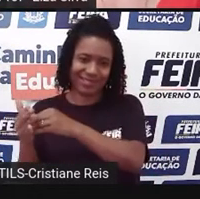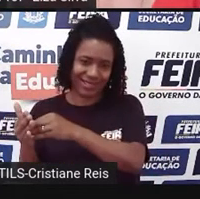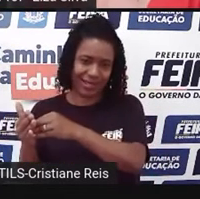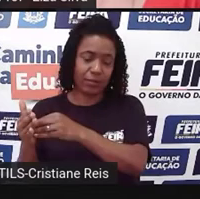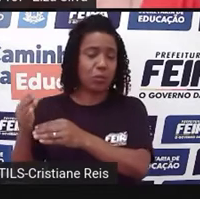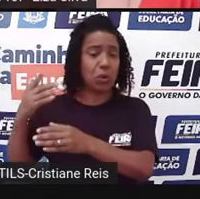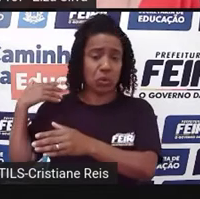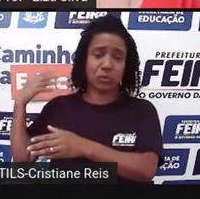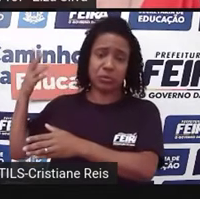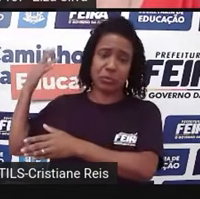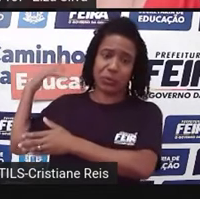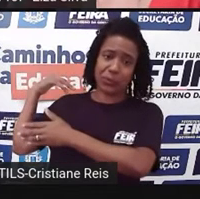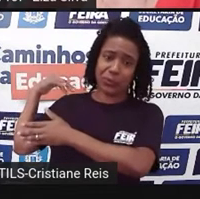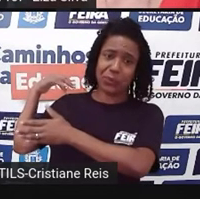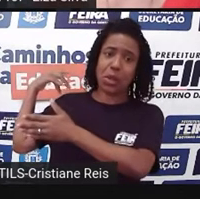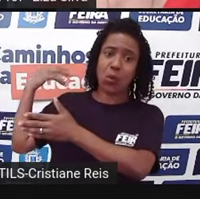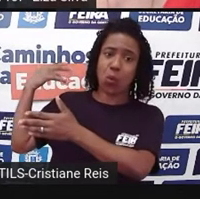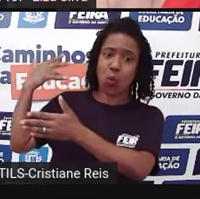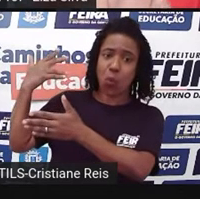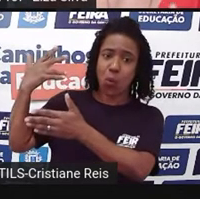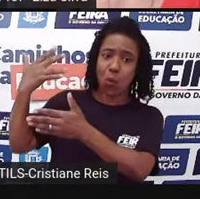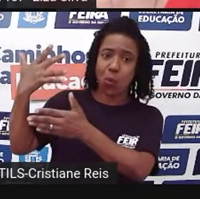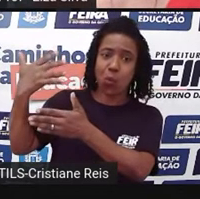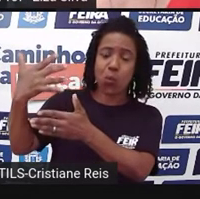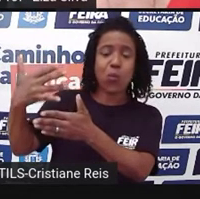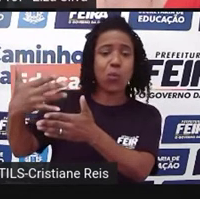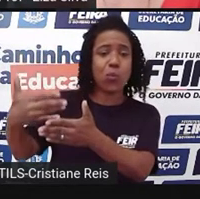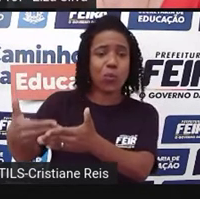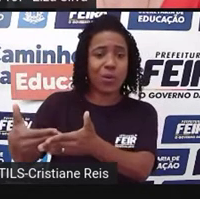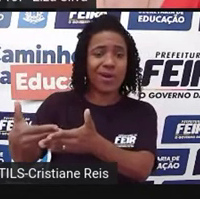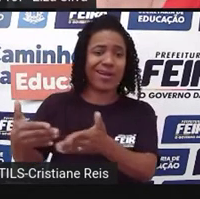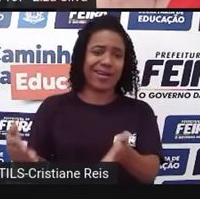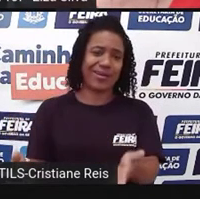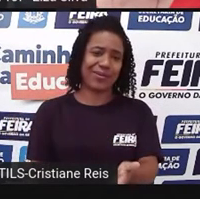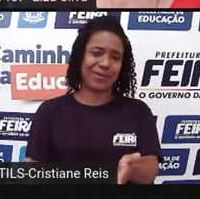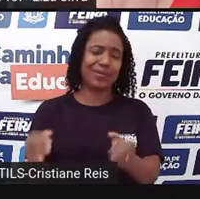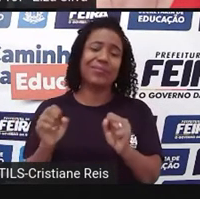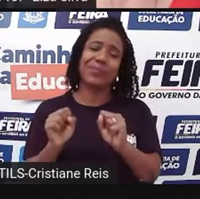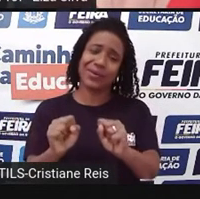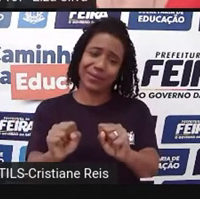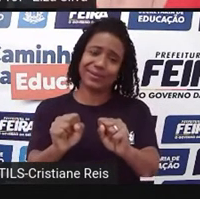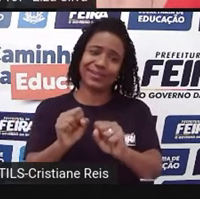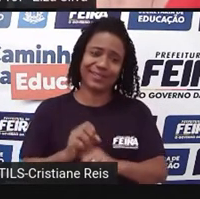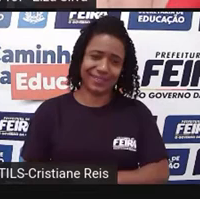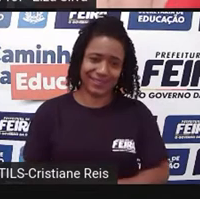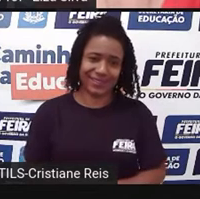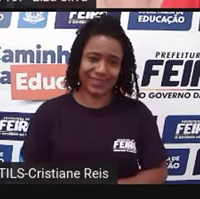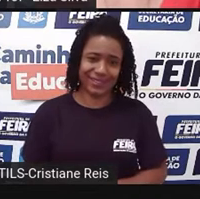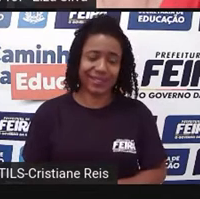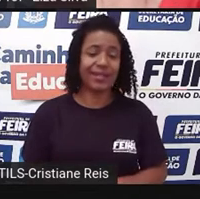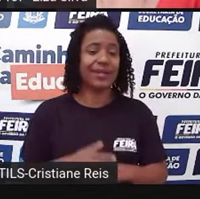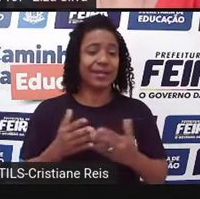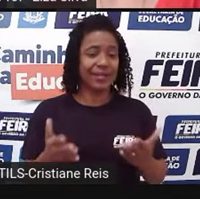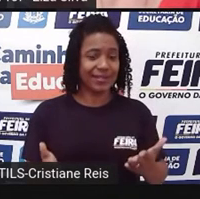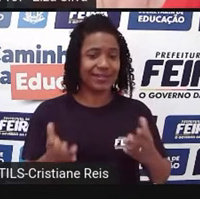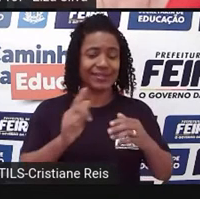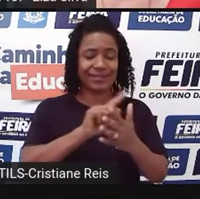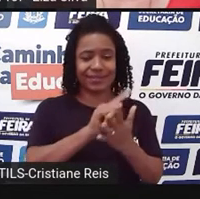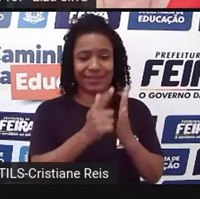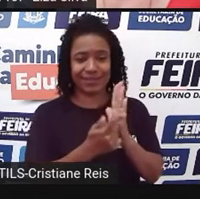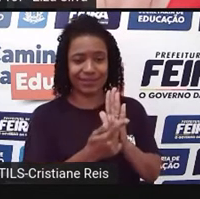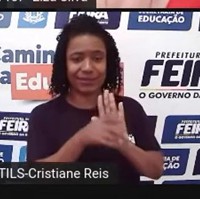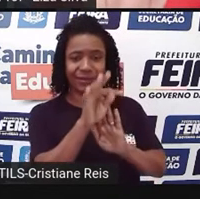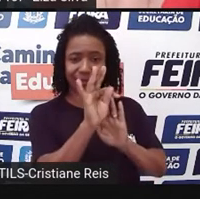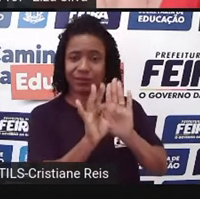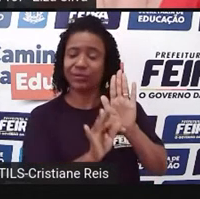né até os acontecimentos recentes Como diz aí no conceito esse gênero textual como